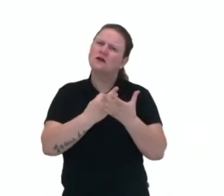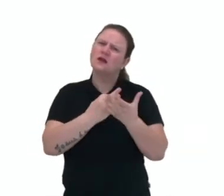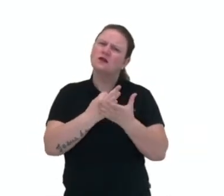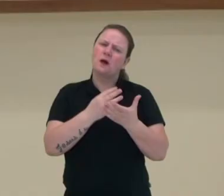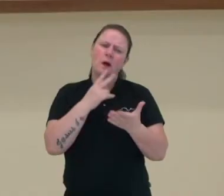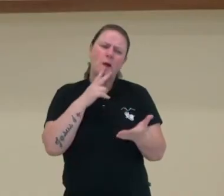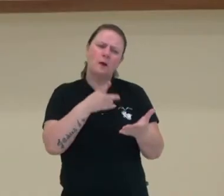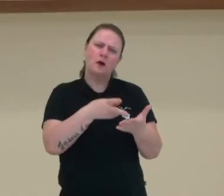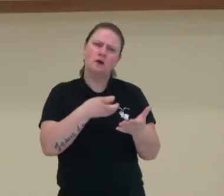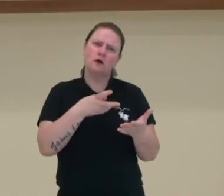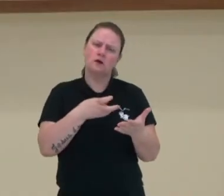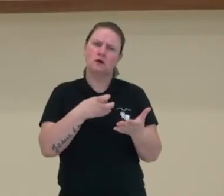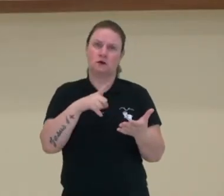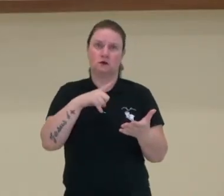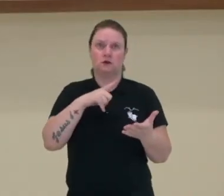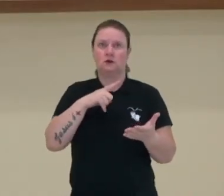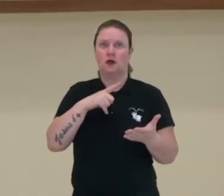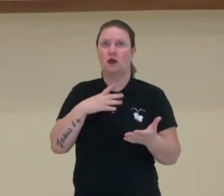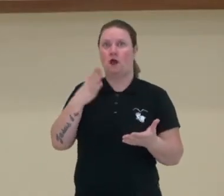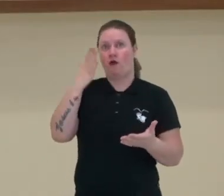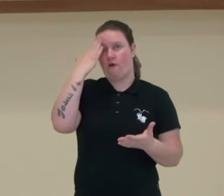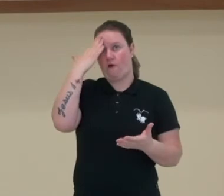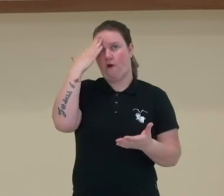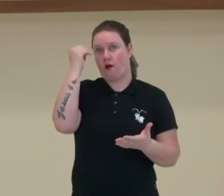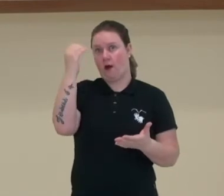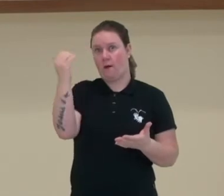Então, existe um texto muito conhecido